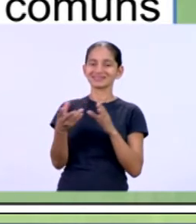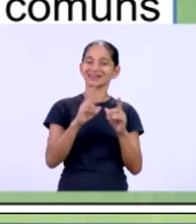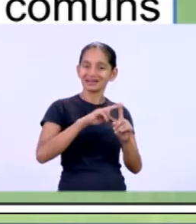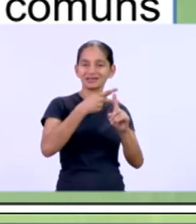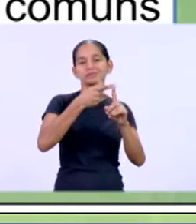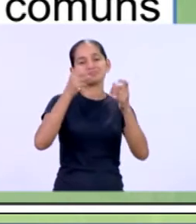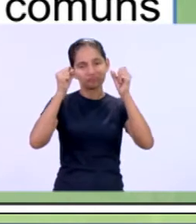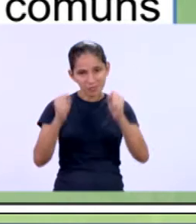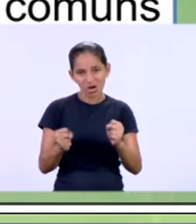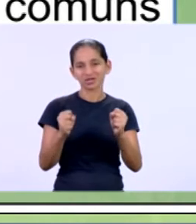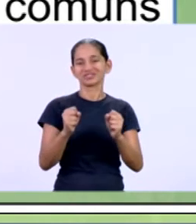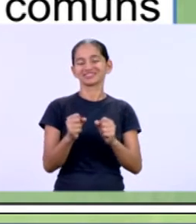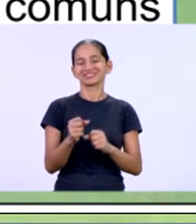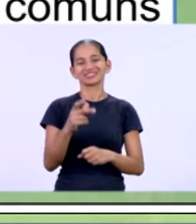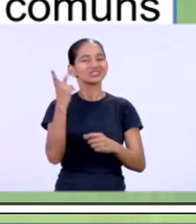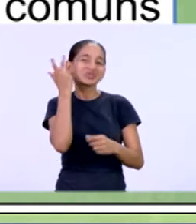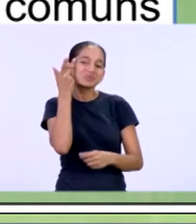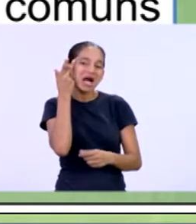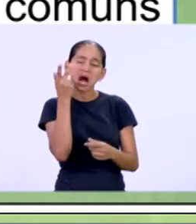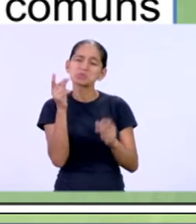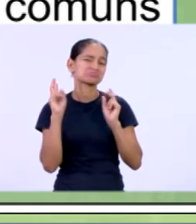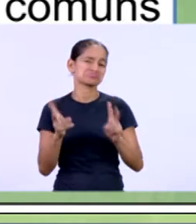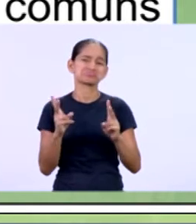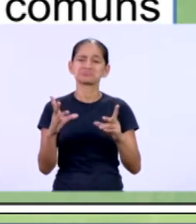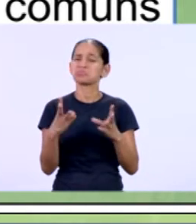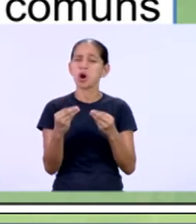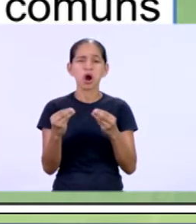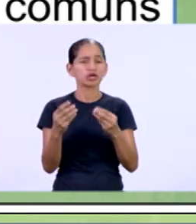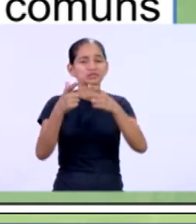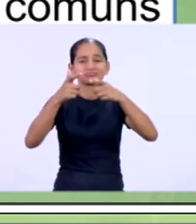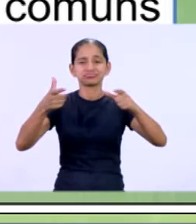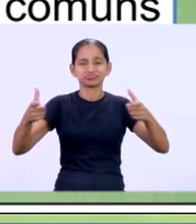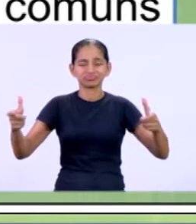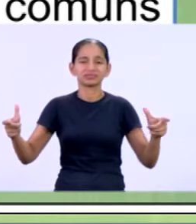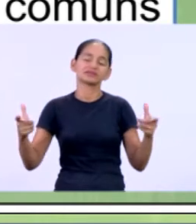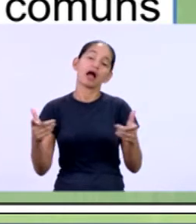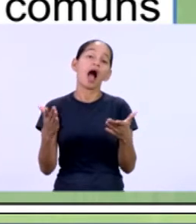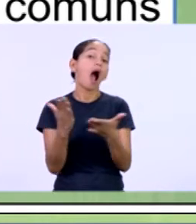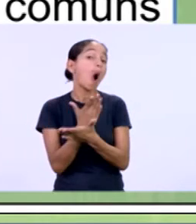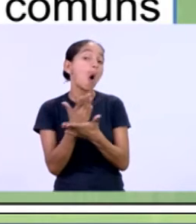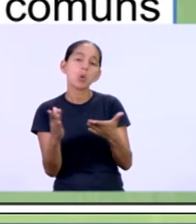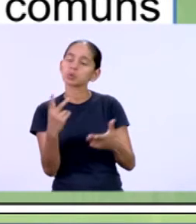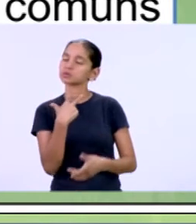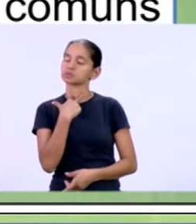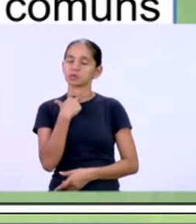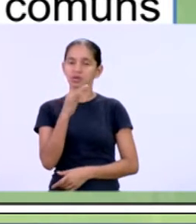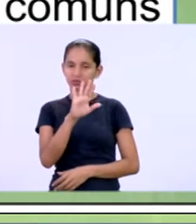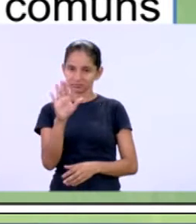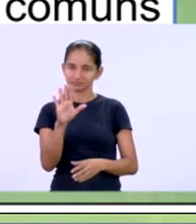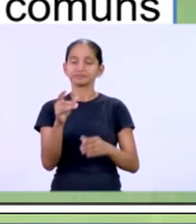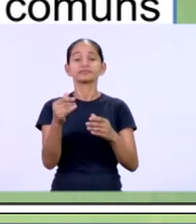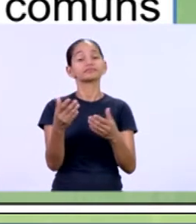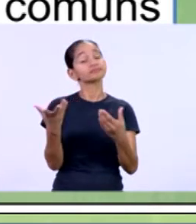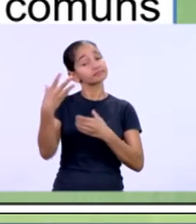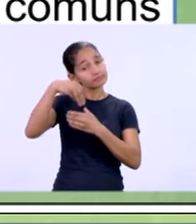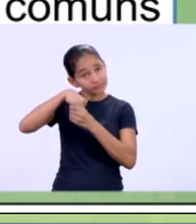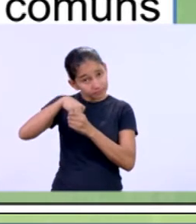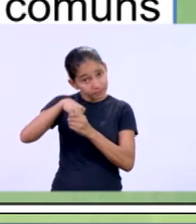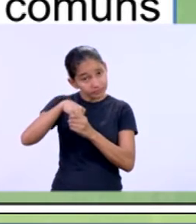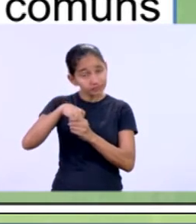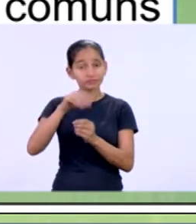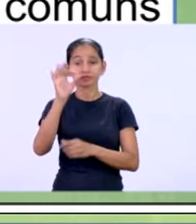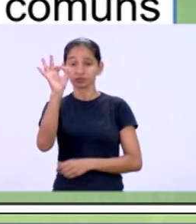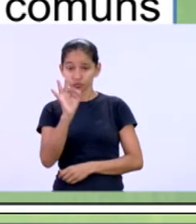tributação de ICMS. Na maioria dos casos, correto? Tem alguns casos ainda extremos que não. As alíquotas internas dentro do